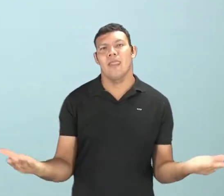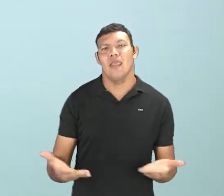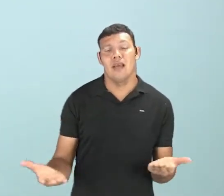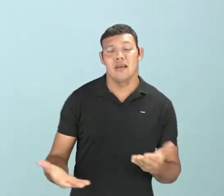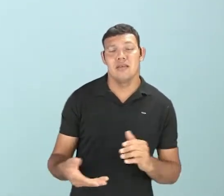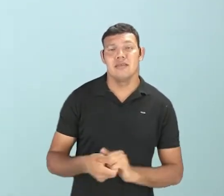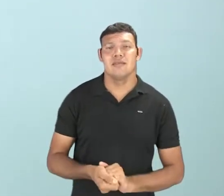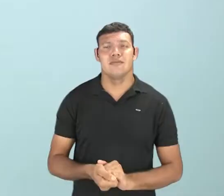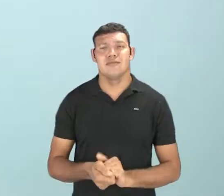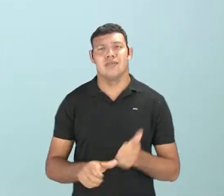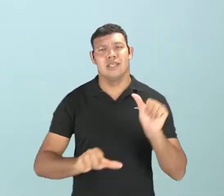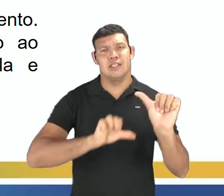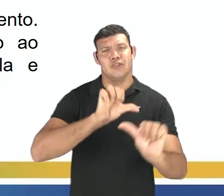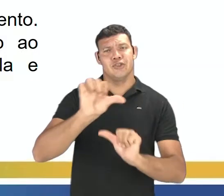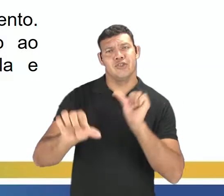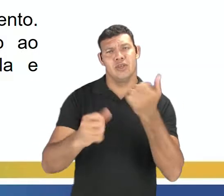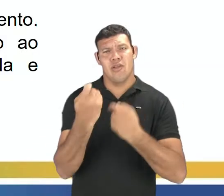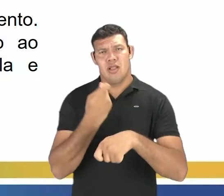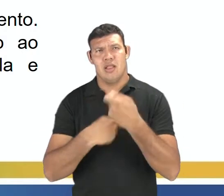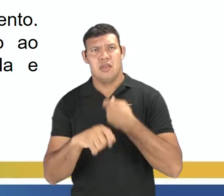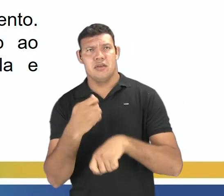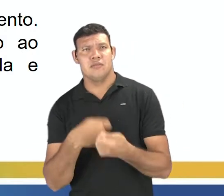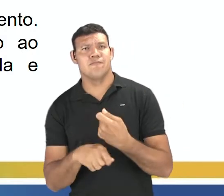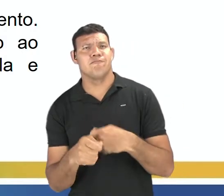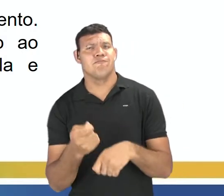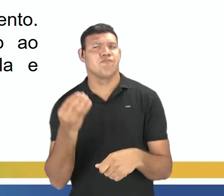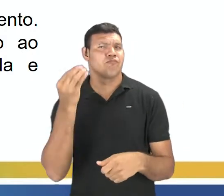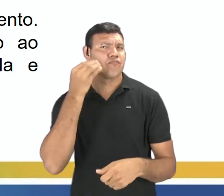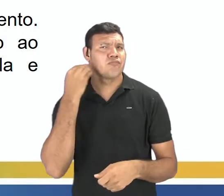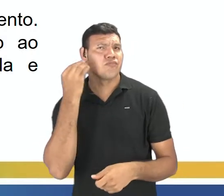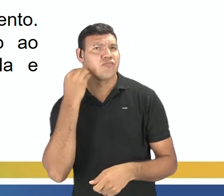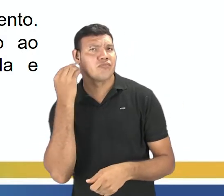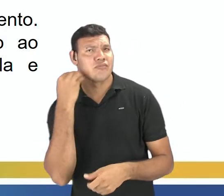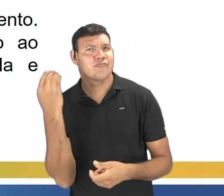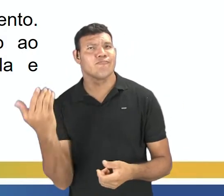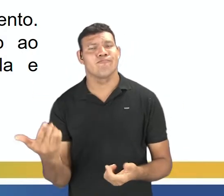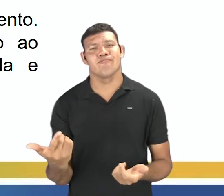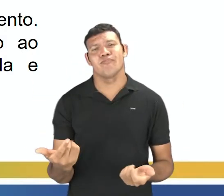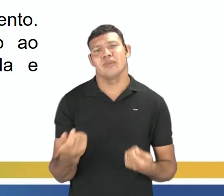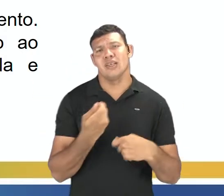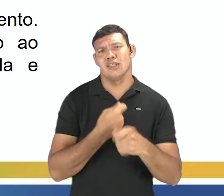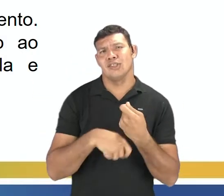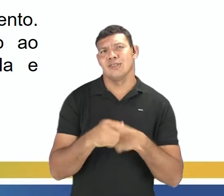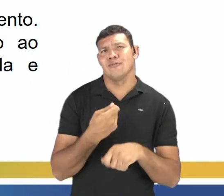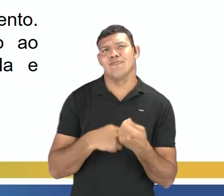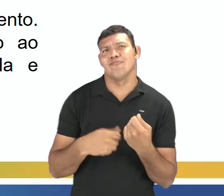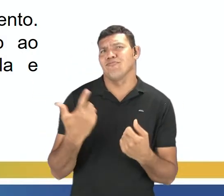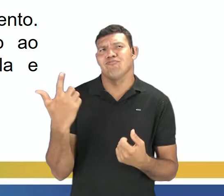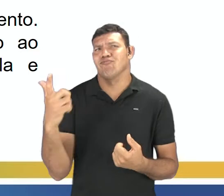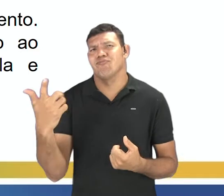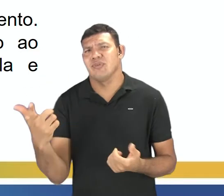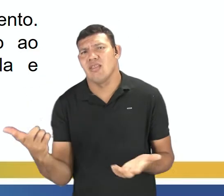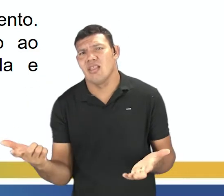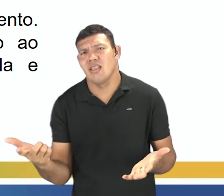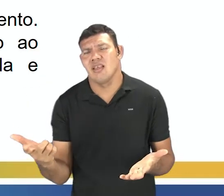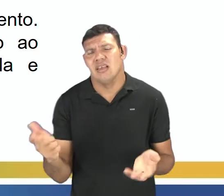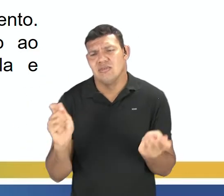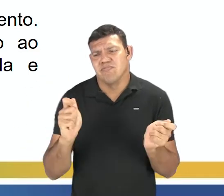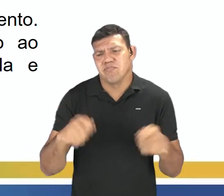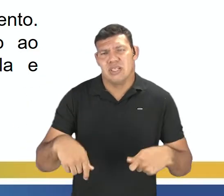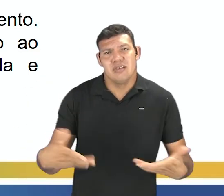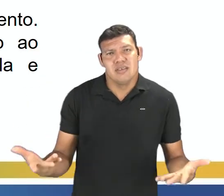atrás, perestroika, glasnost, há tentativas de reformas, mas não vão chegar a cabo, não vão chegar a